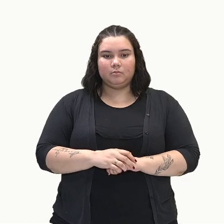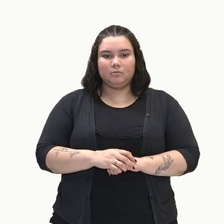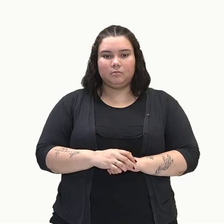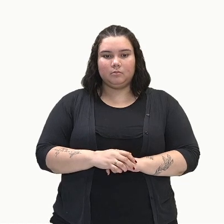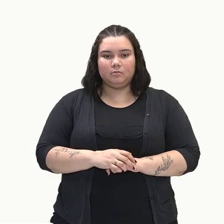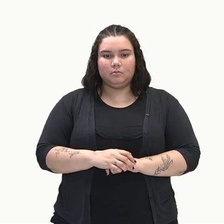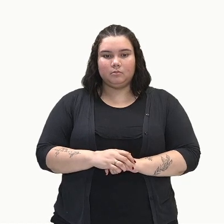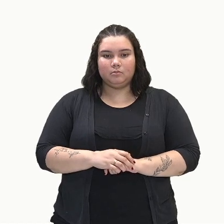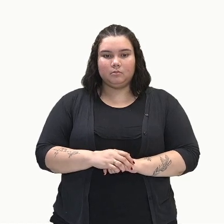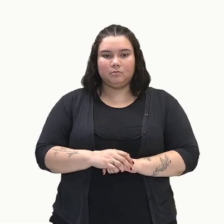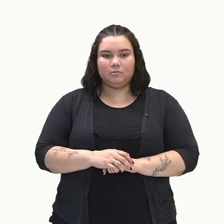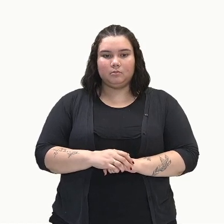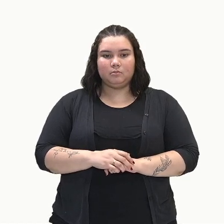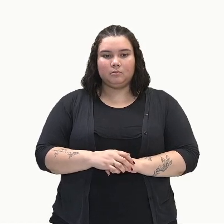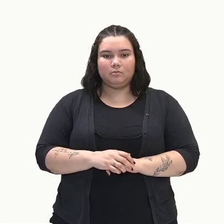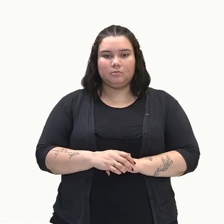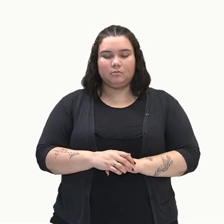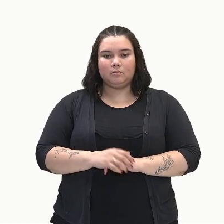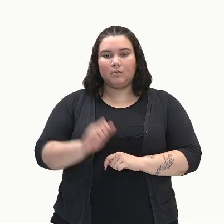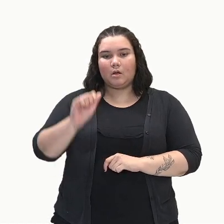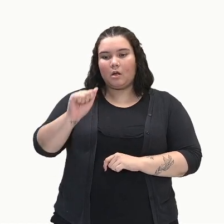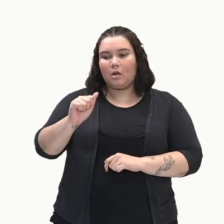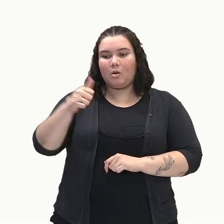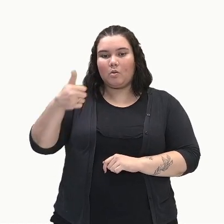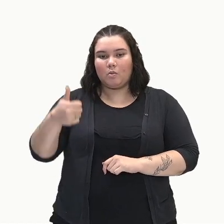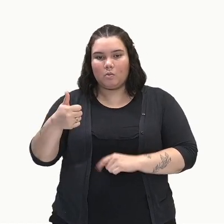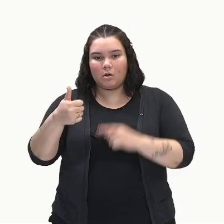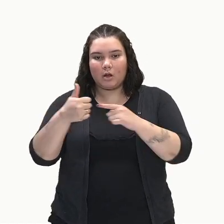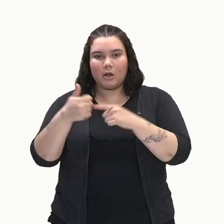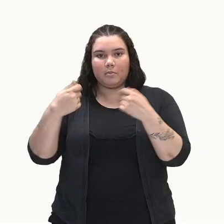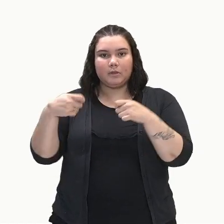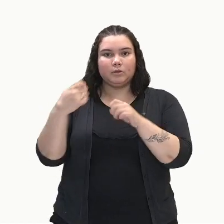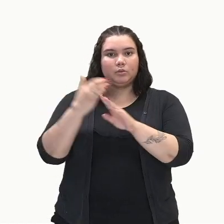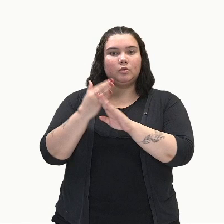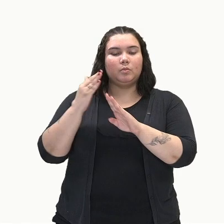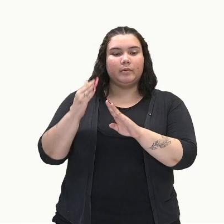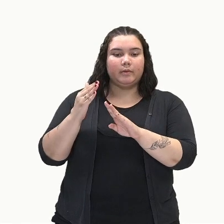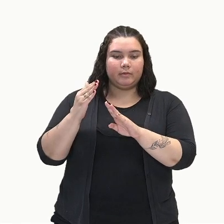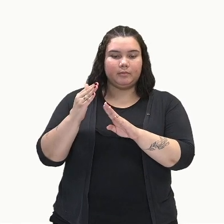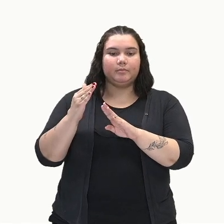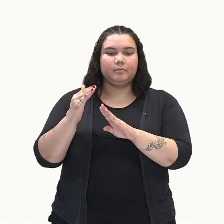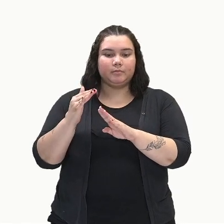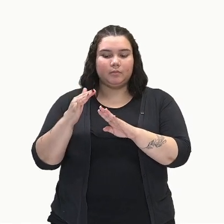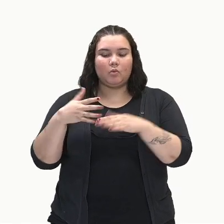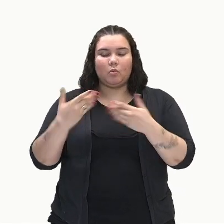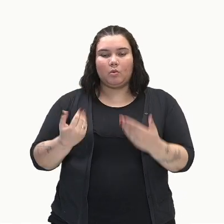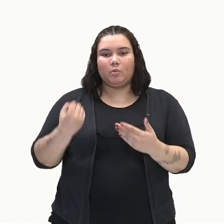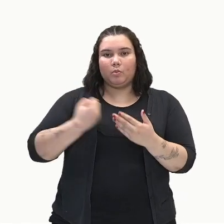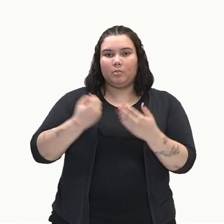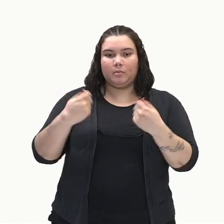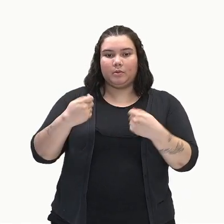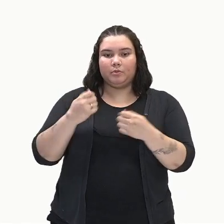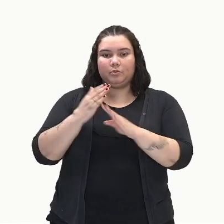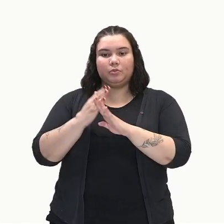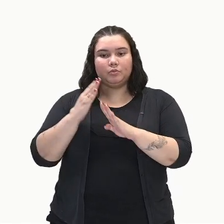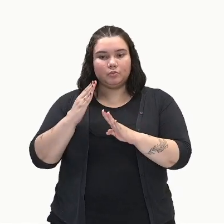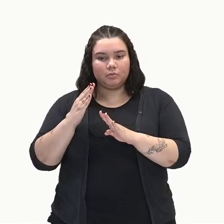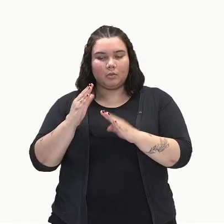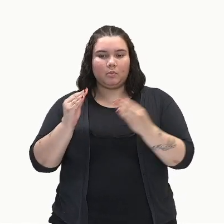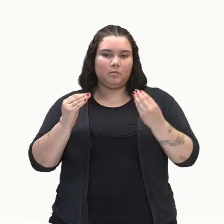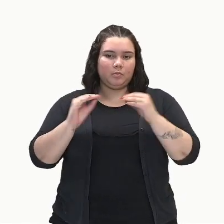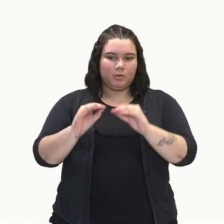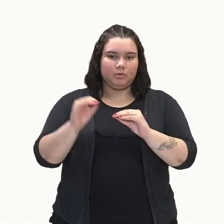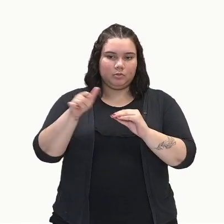Igual a 1 é o termo que eu quero encontrar. É o termo que ele está pedindo, então eu vou apenas repetir